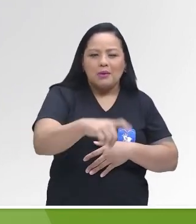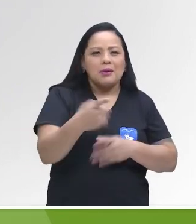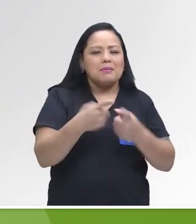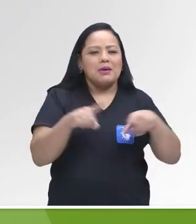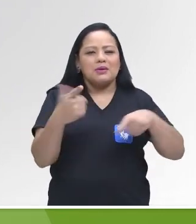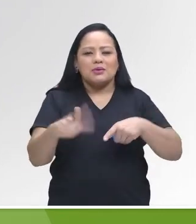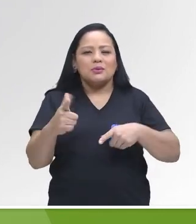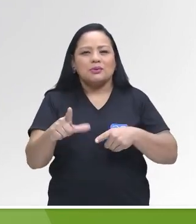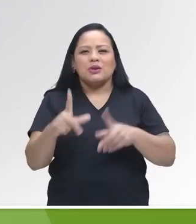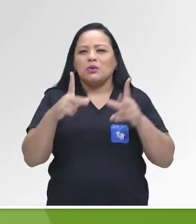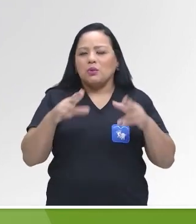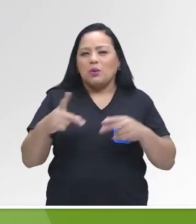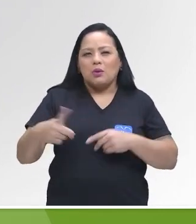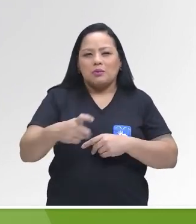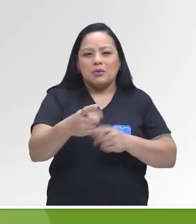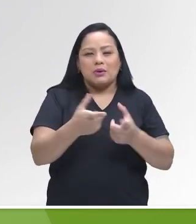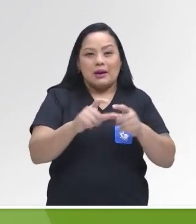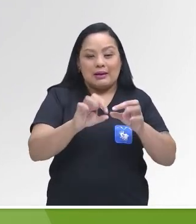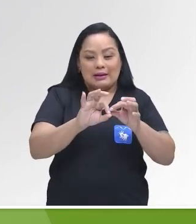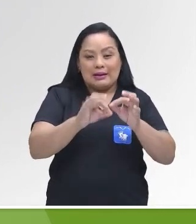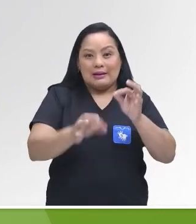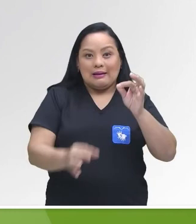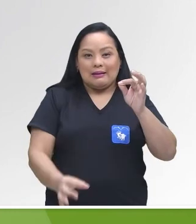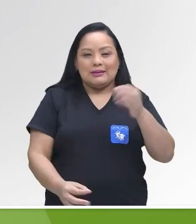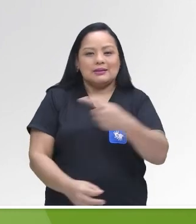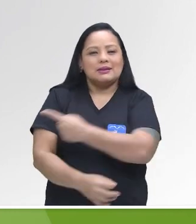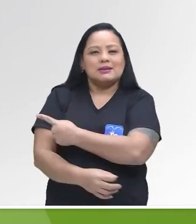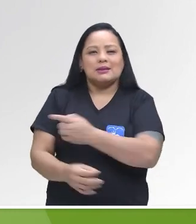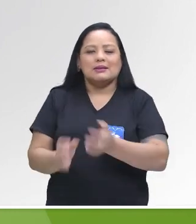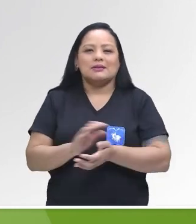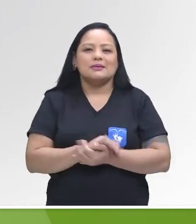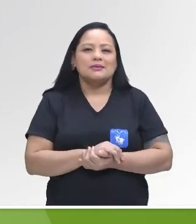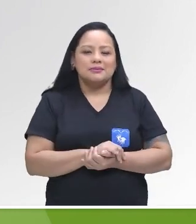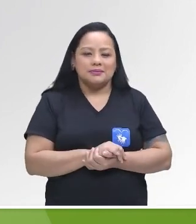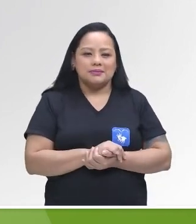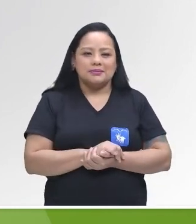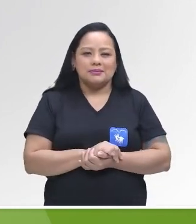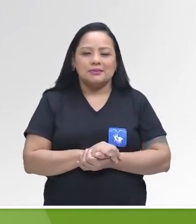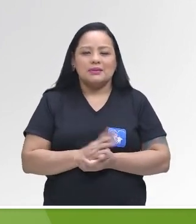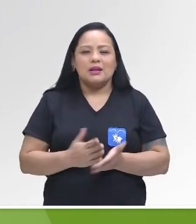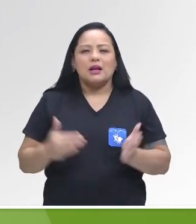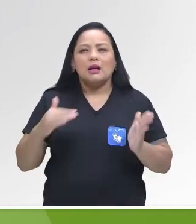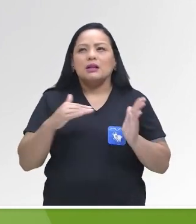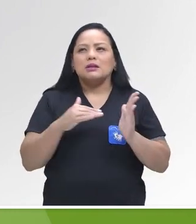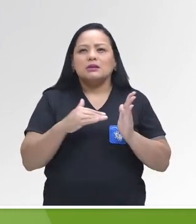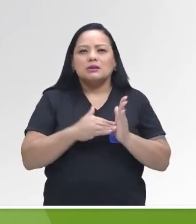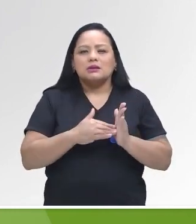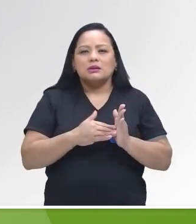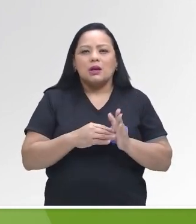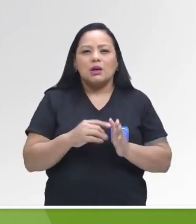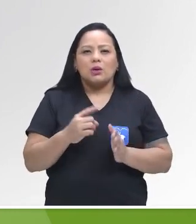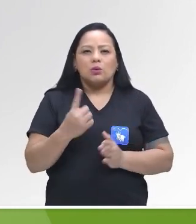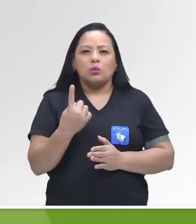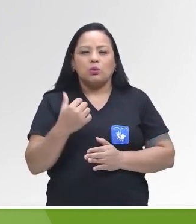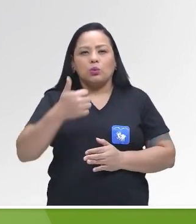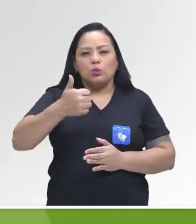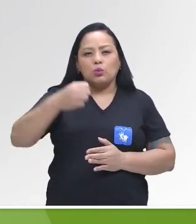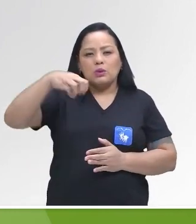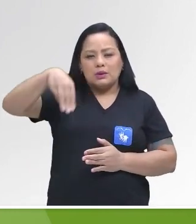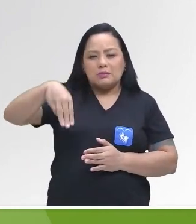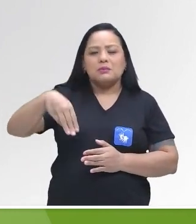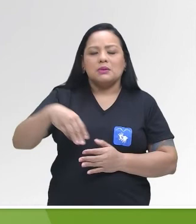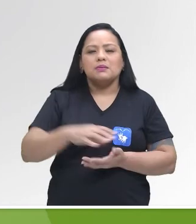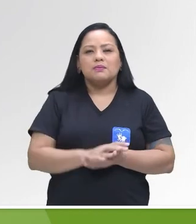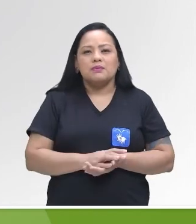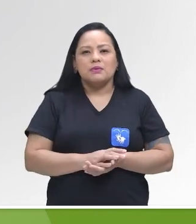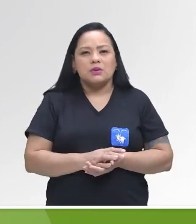tamanho da minhoca, ele é bem maior do que uma minhoca, tá? Ele pode chegar até a ter quase 1 metro de comprimento. Então, é um